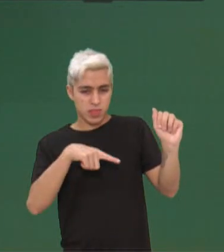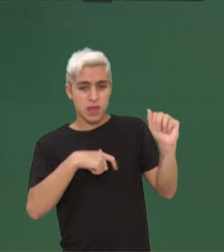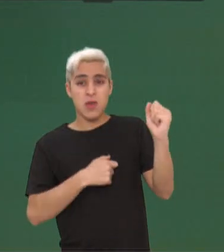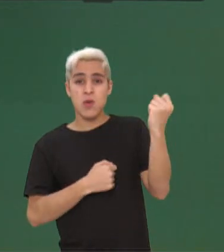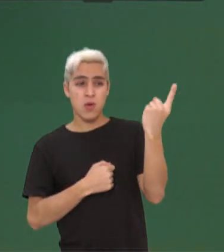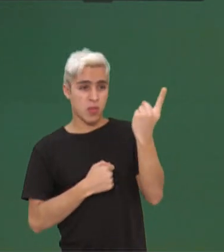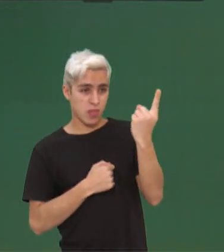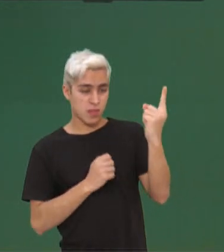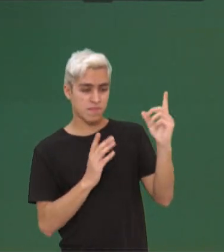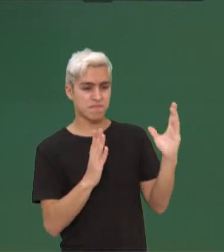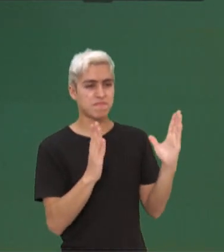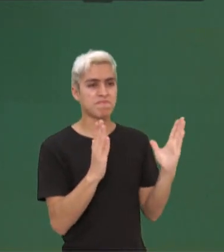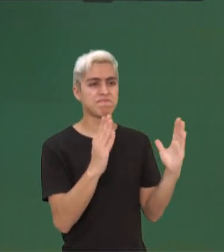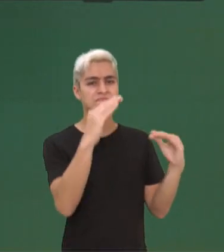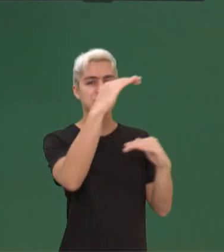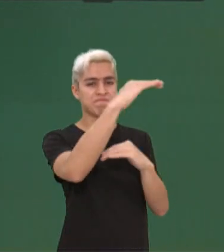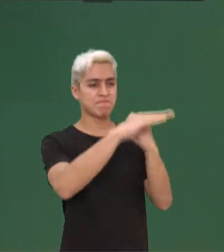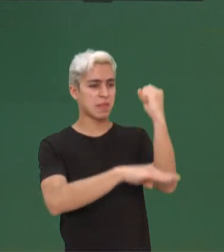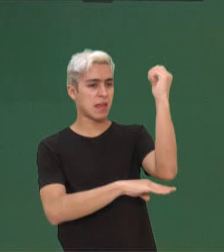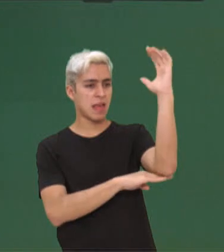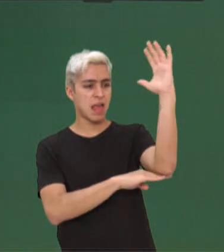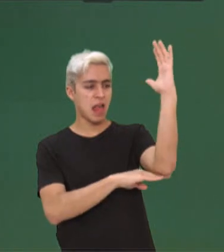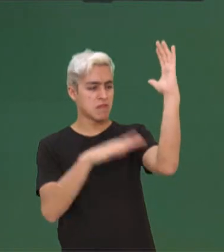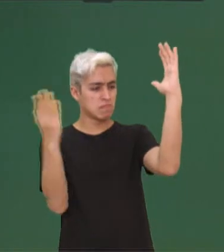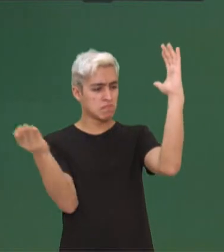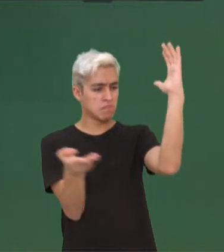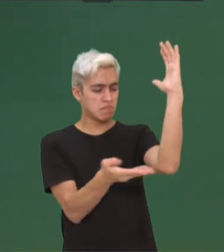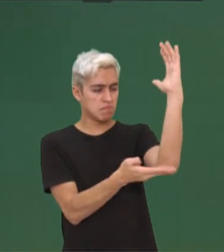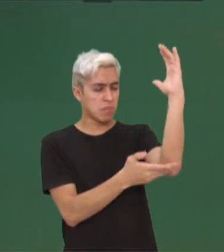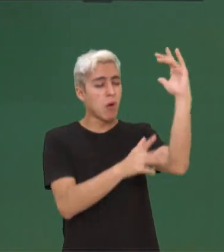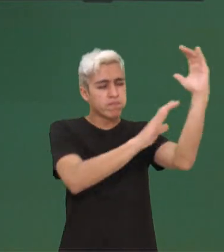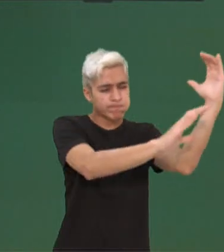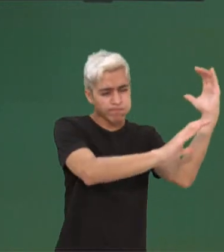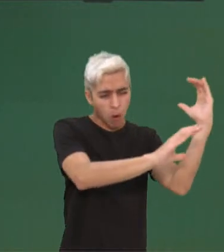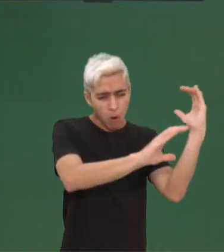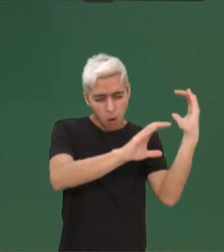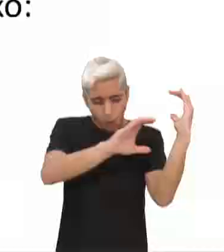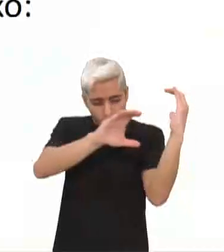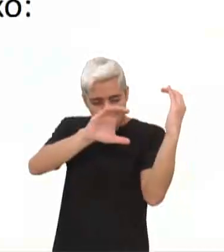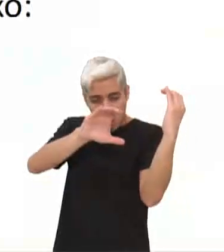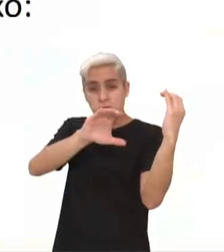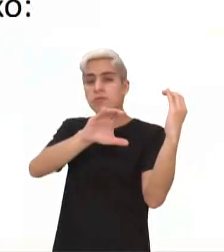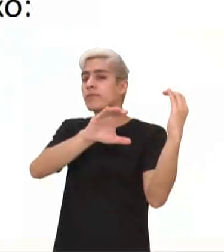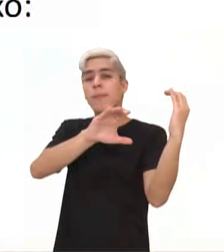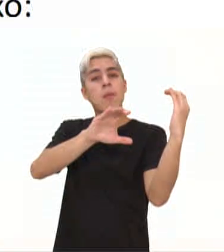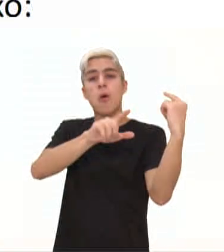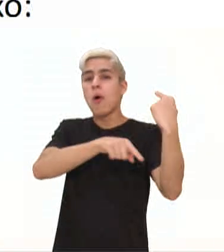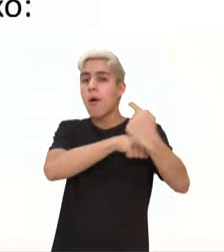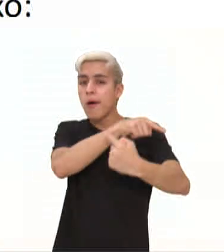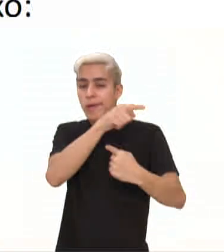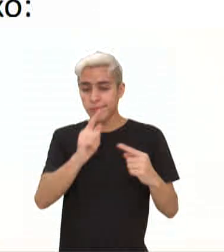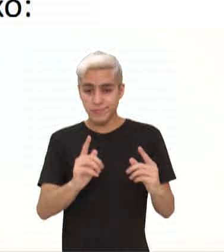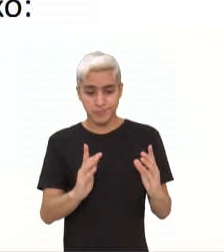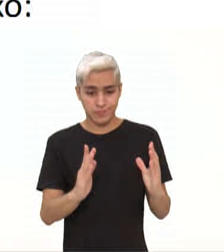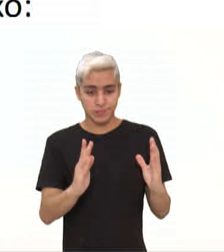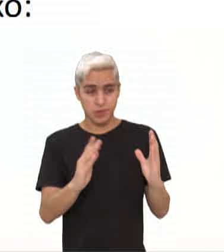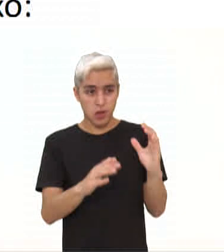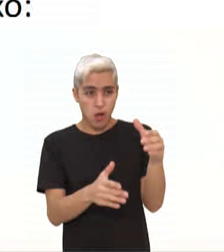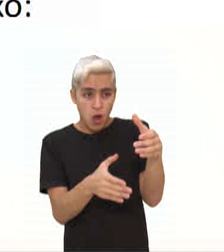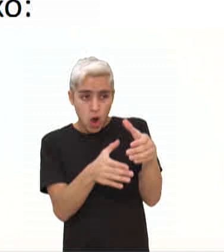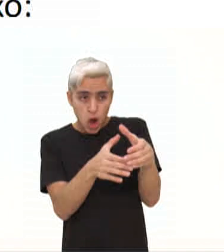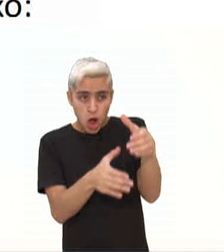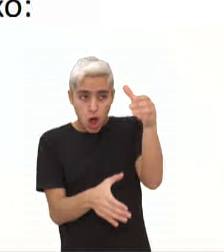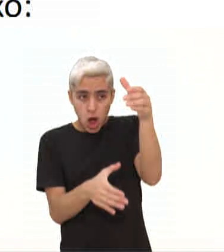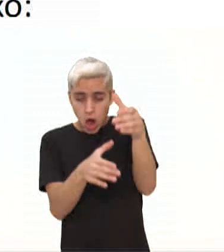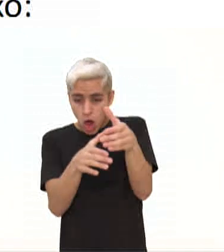número 1, quando a árvore é derrubada, é retirada lá no meio natural, né? Depois, a madeira, as toras que